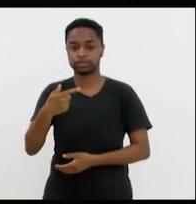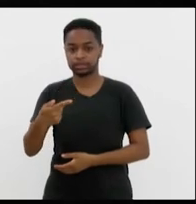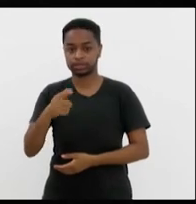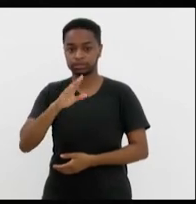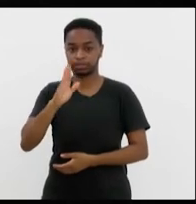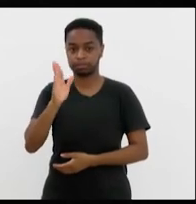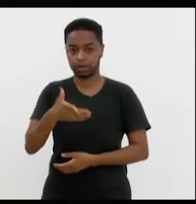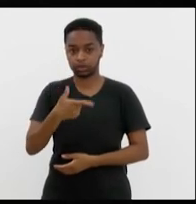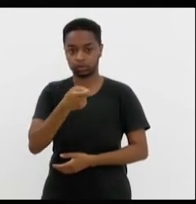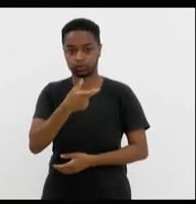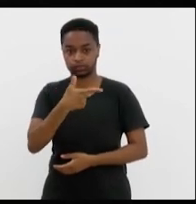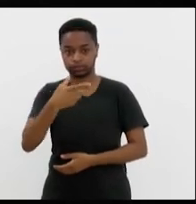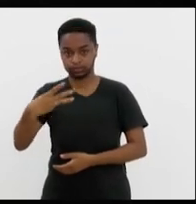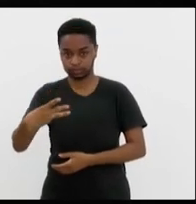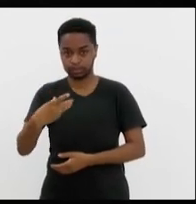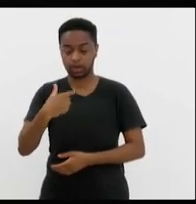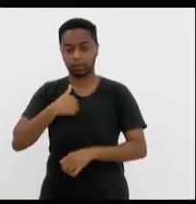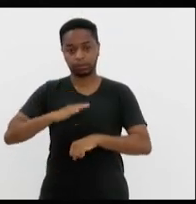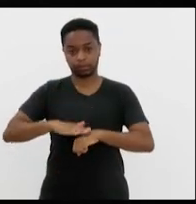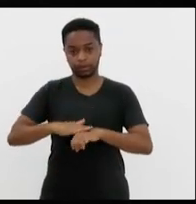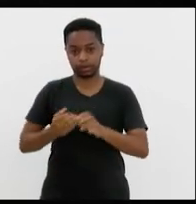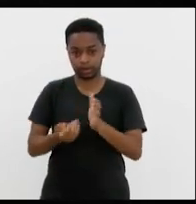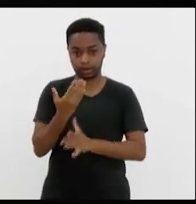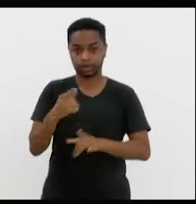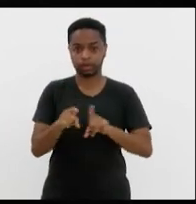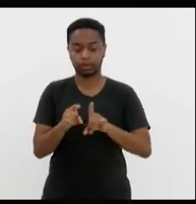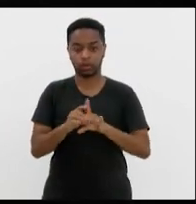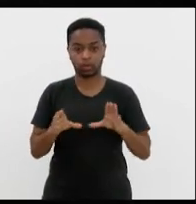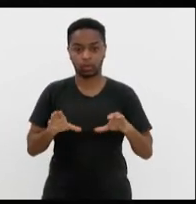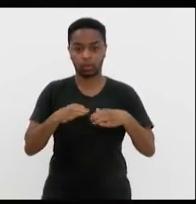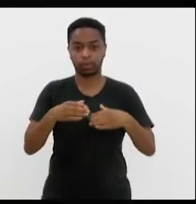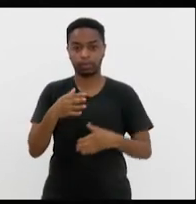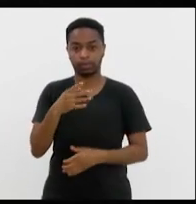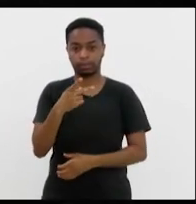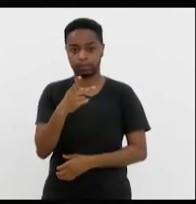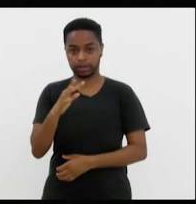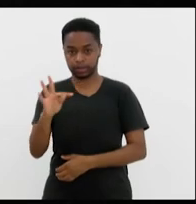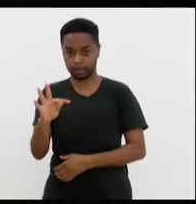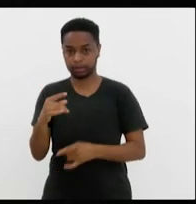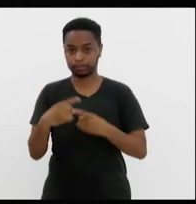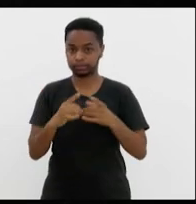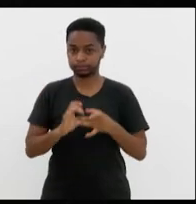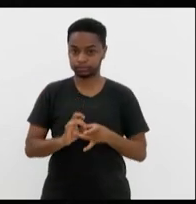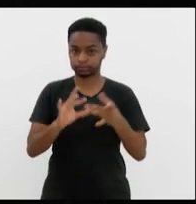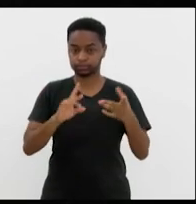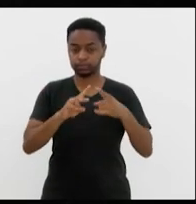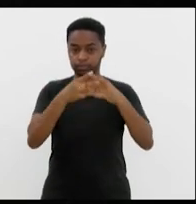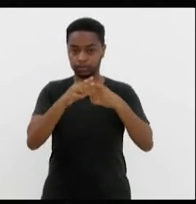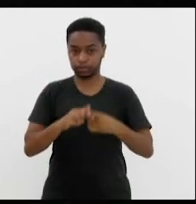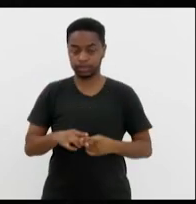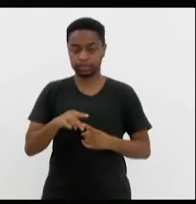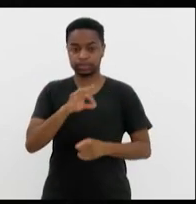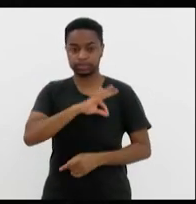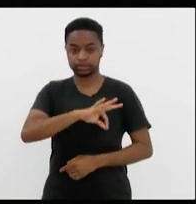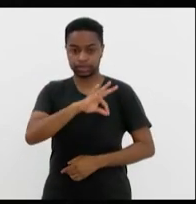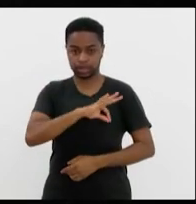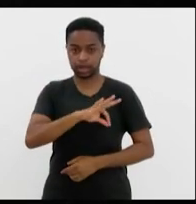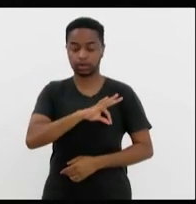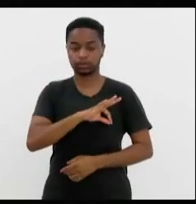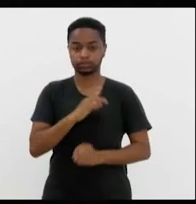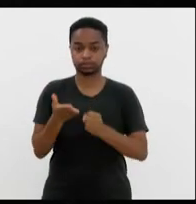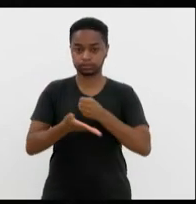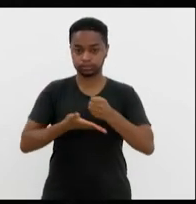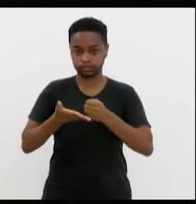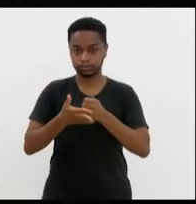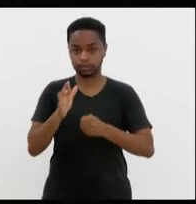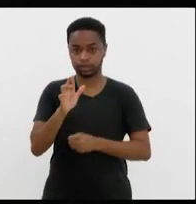347/2023, da minha autoria e da bancada do PT, que autoriza o reajuste do salário mínimo regional,